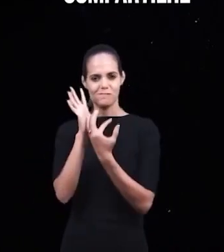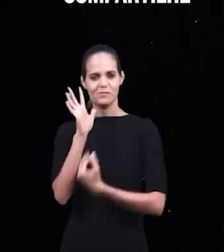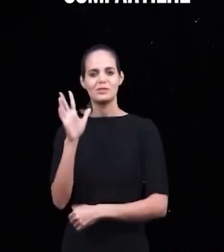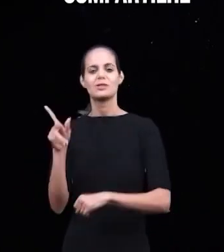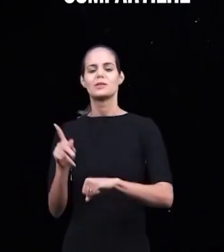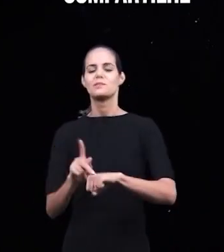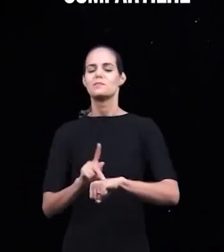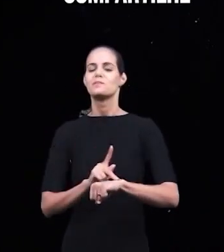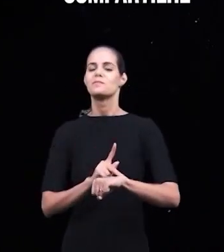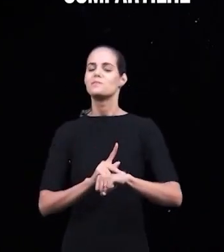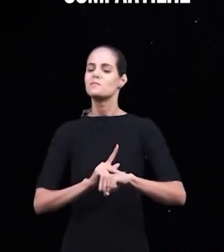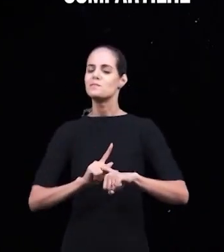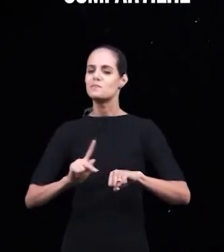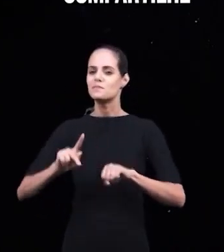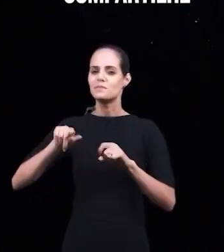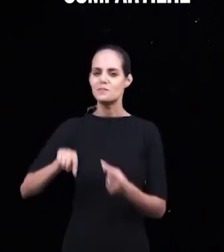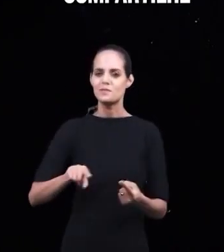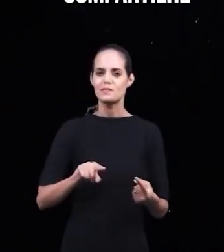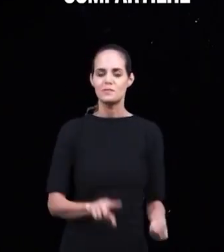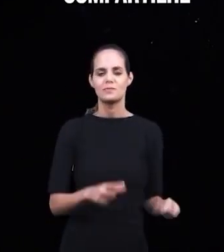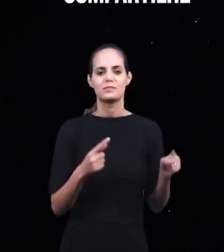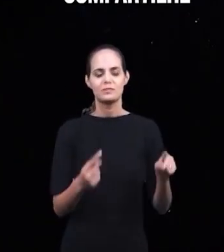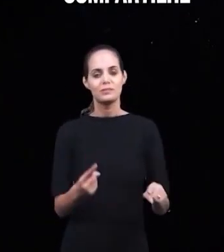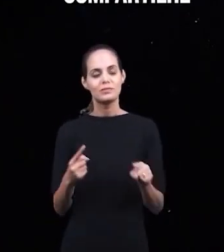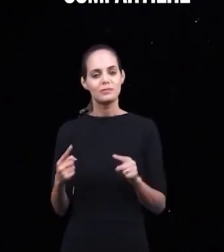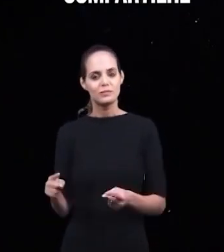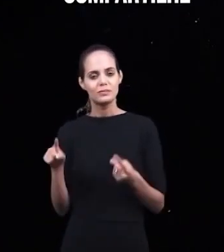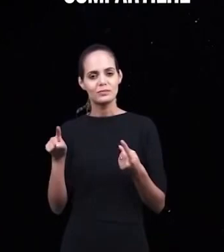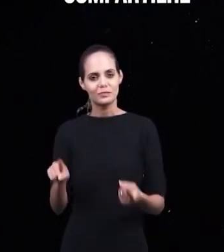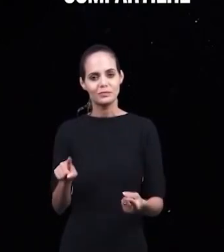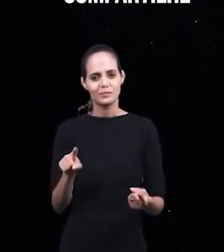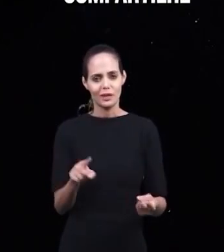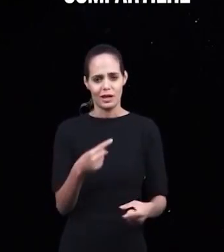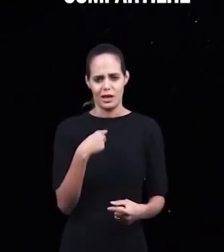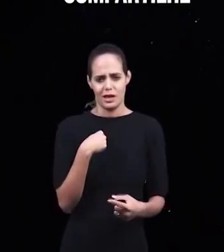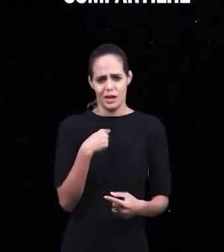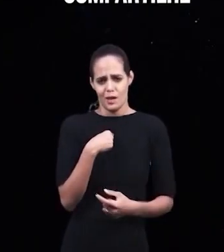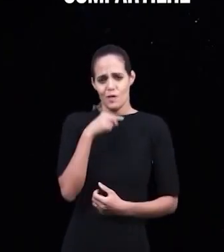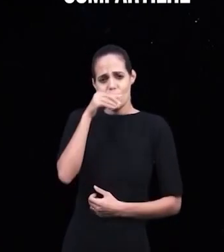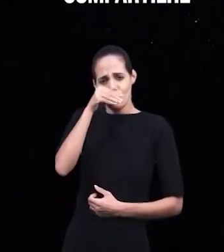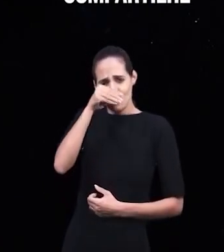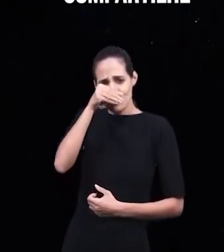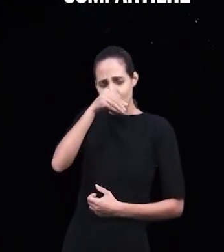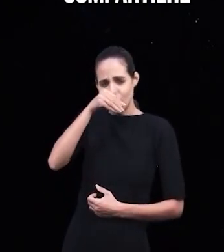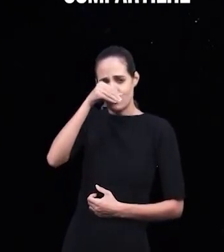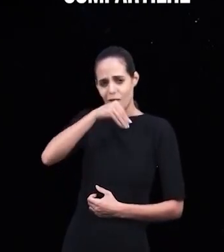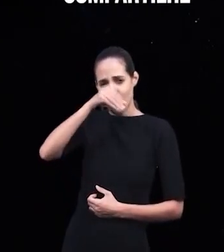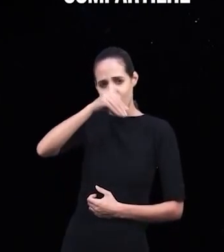tão frágil, tão...